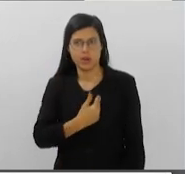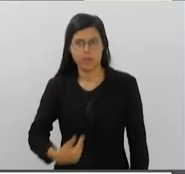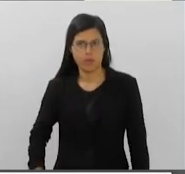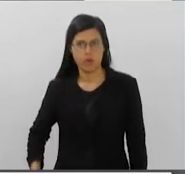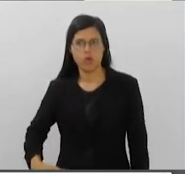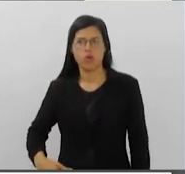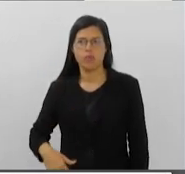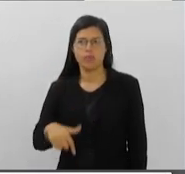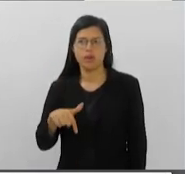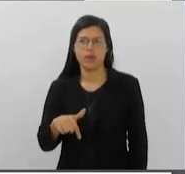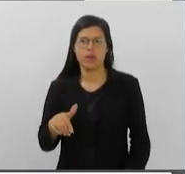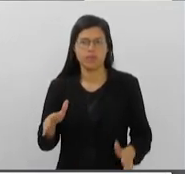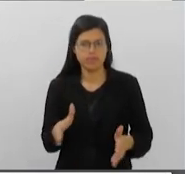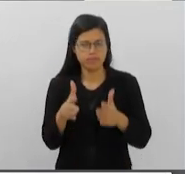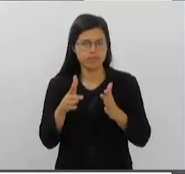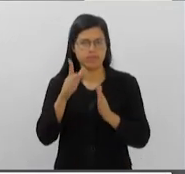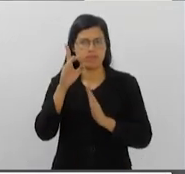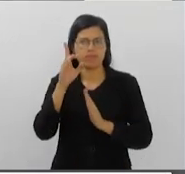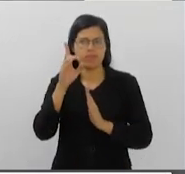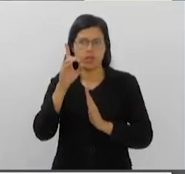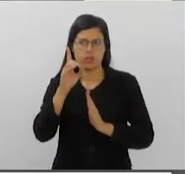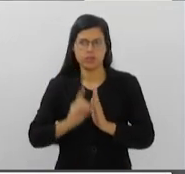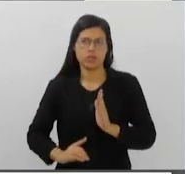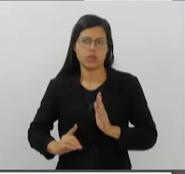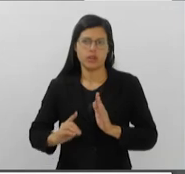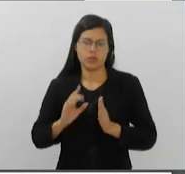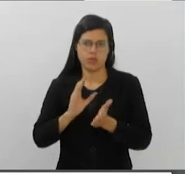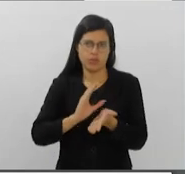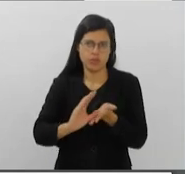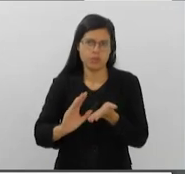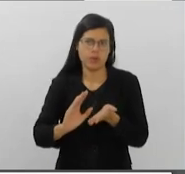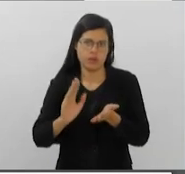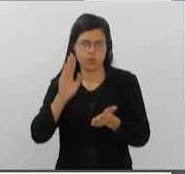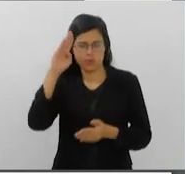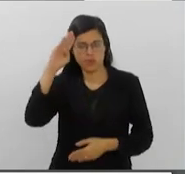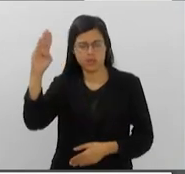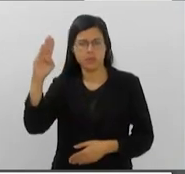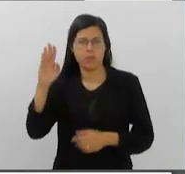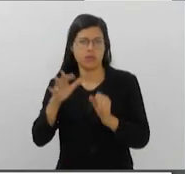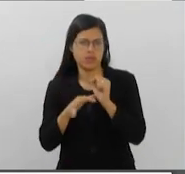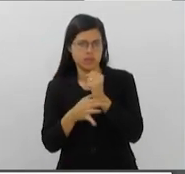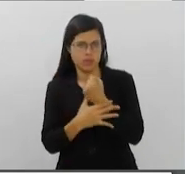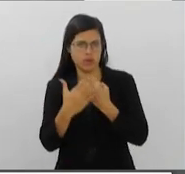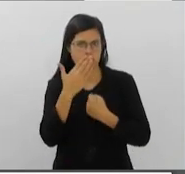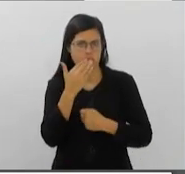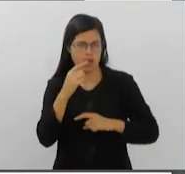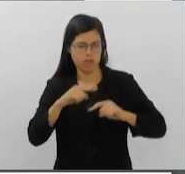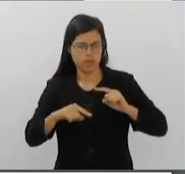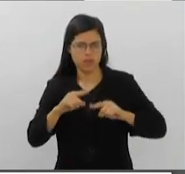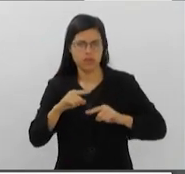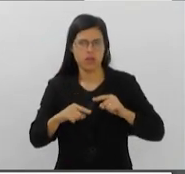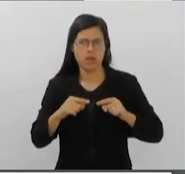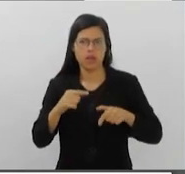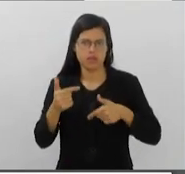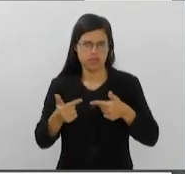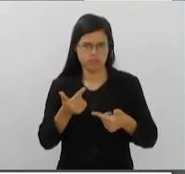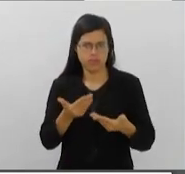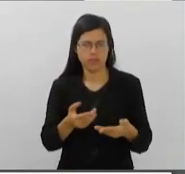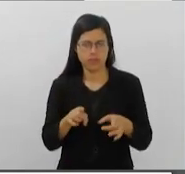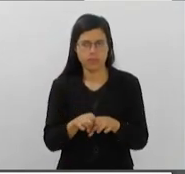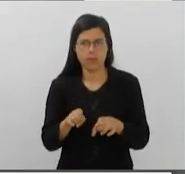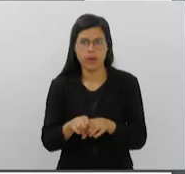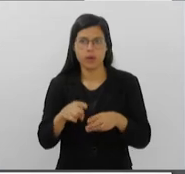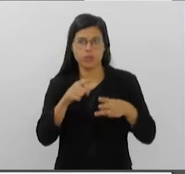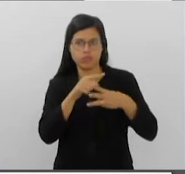investimentos, principalmente as políticas de segurança alimentar e nutricional. Os três principais programas para atender a